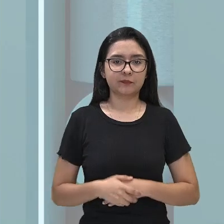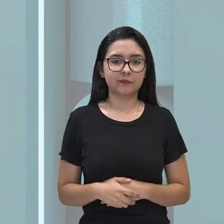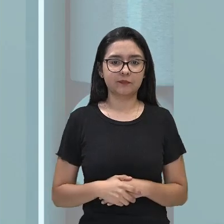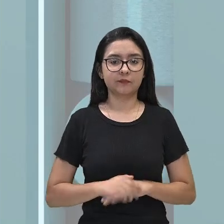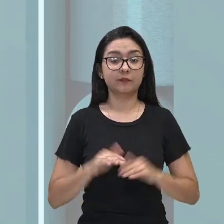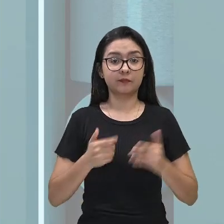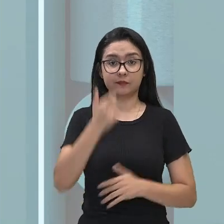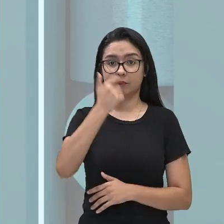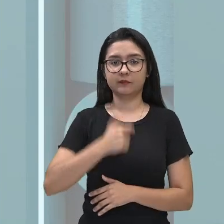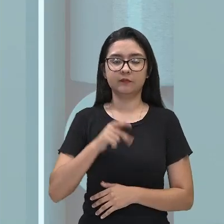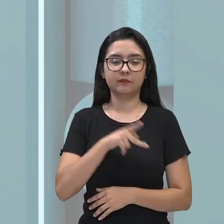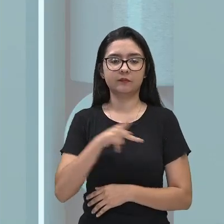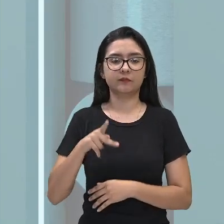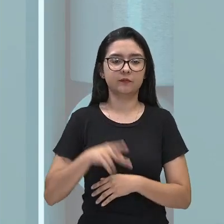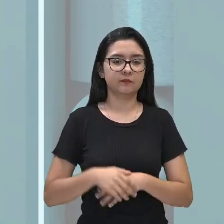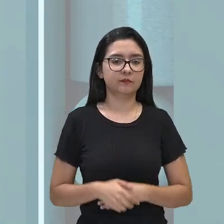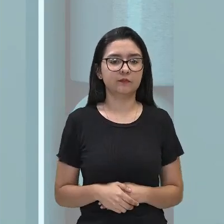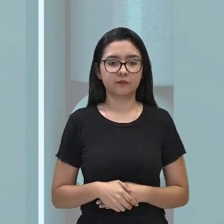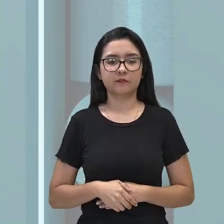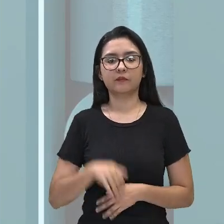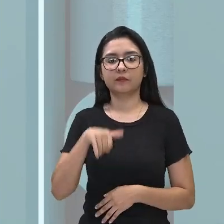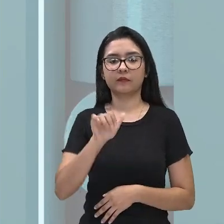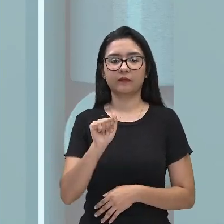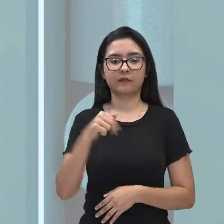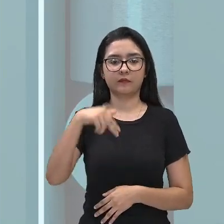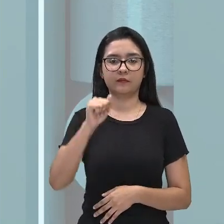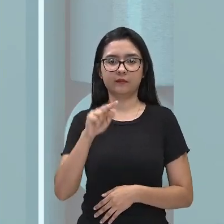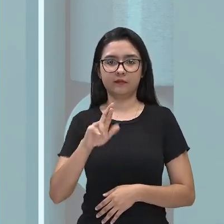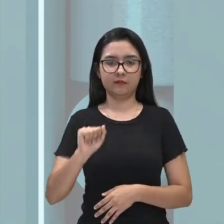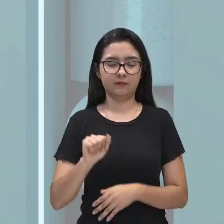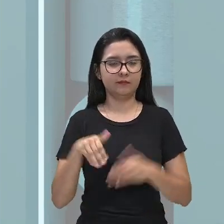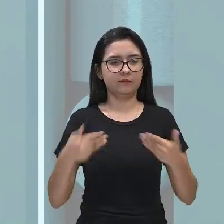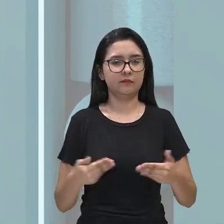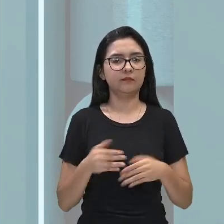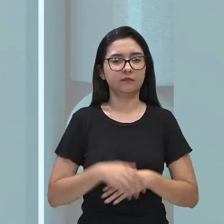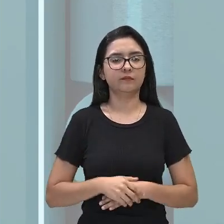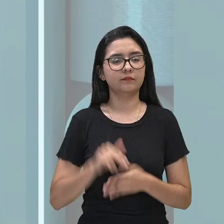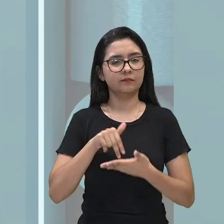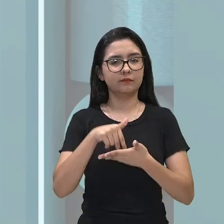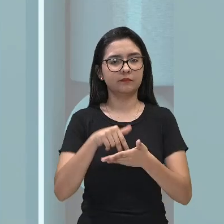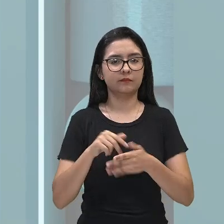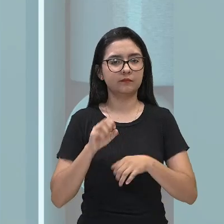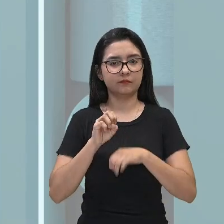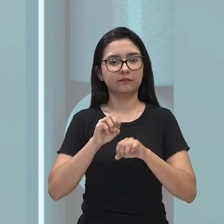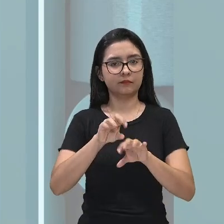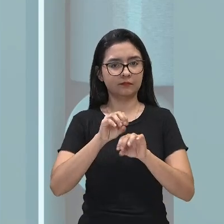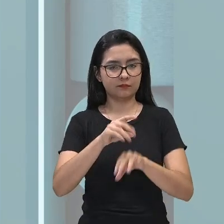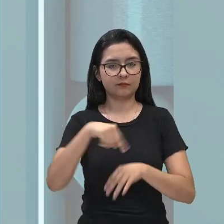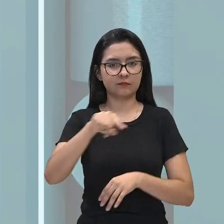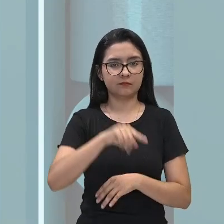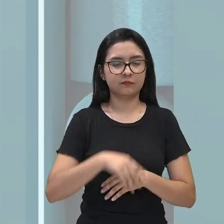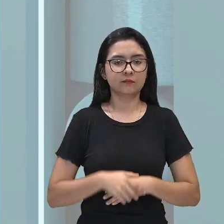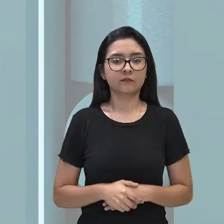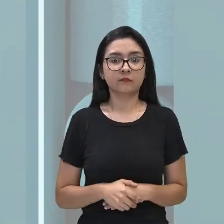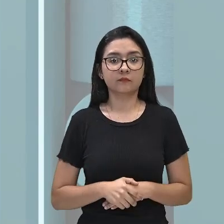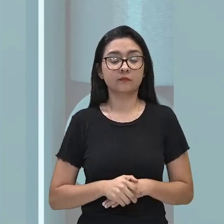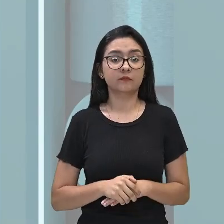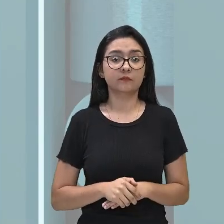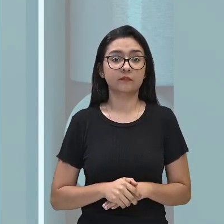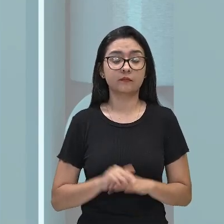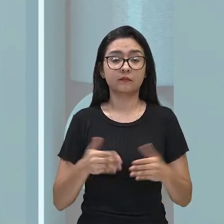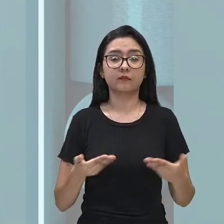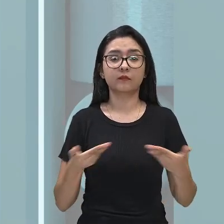Yo soy la maestra Ianara Camuso y estaré aquí os ayudando a aprender el español.